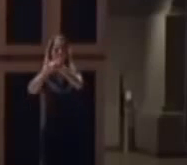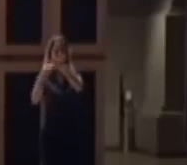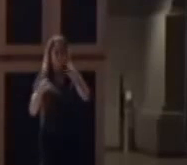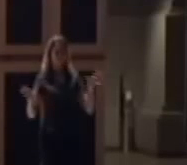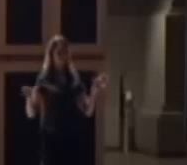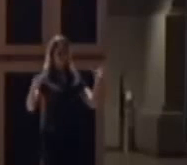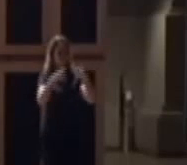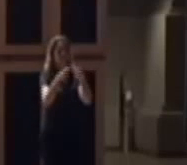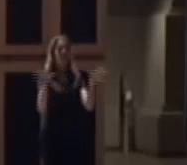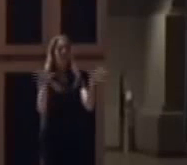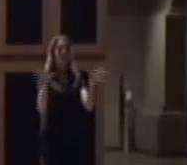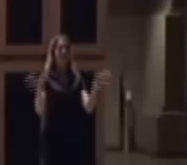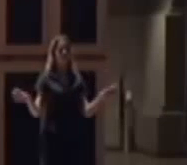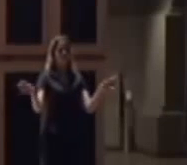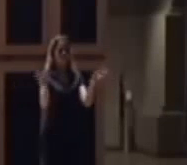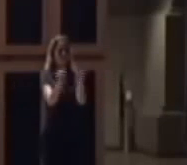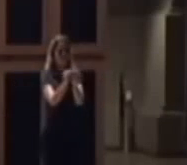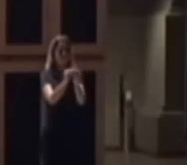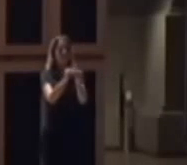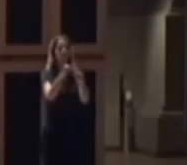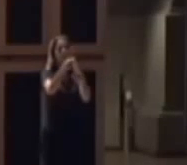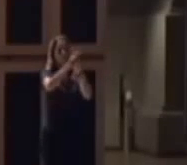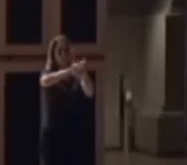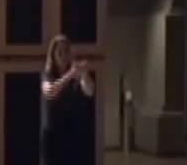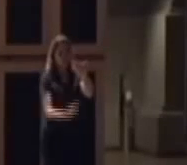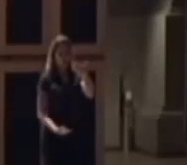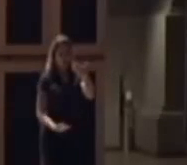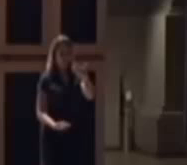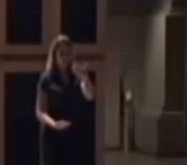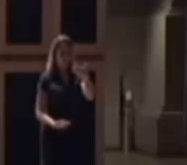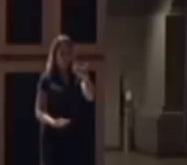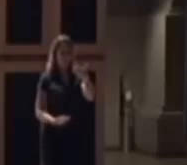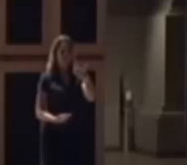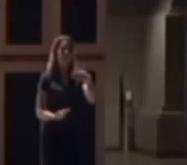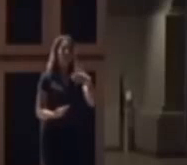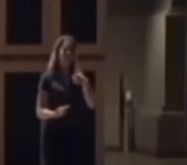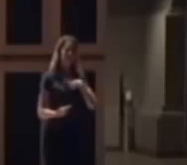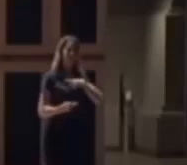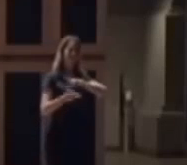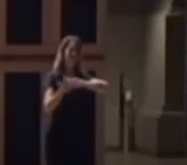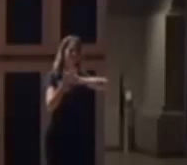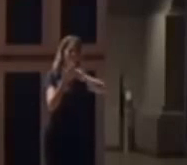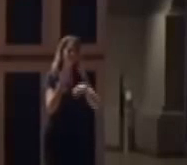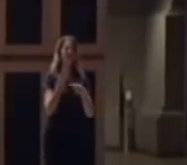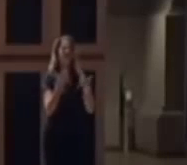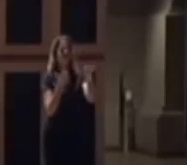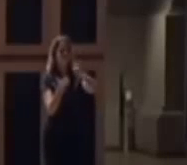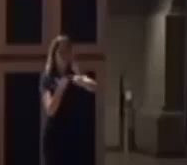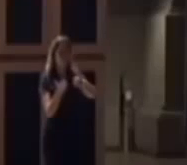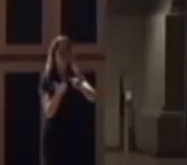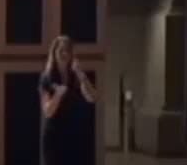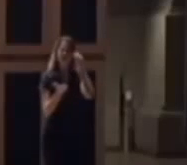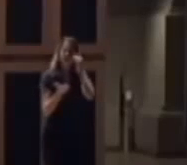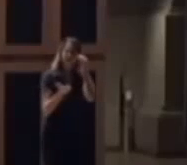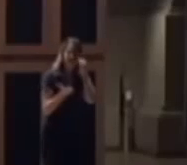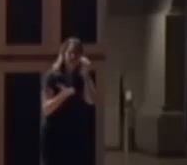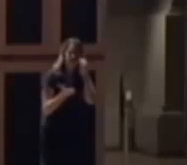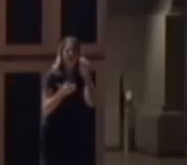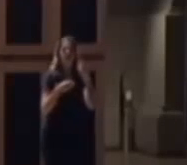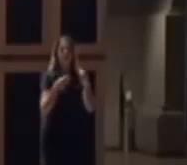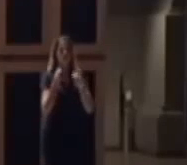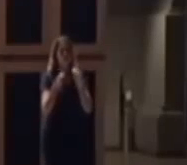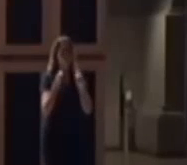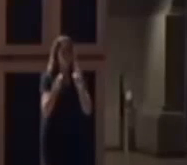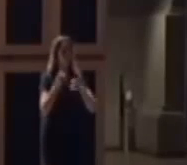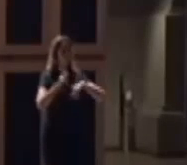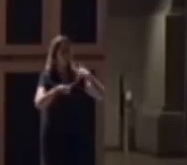conclusivo sobre a avaliação realizada. Então, como vocês podem ver, são muitas as etapas de avaliação, tentando atuar de maneira